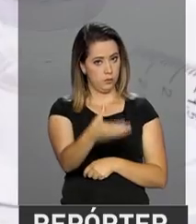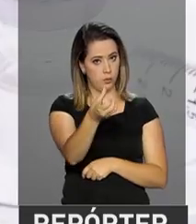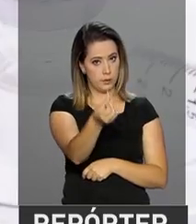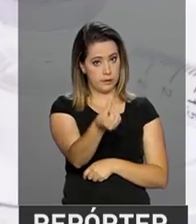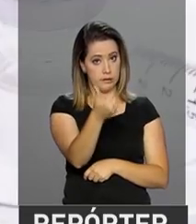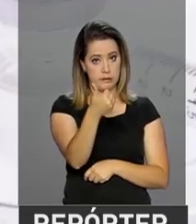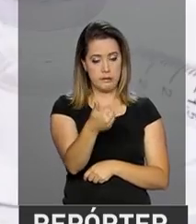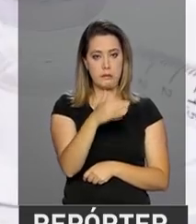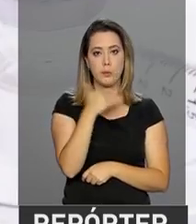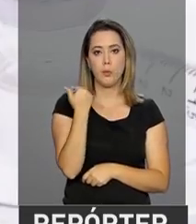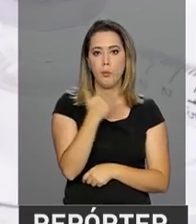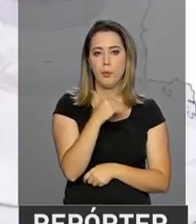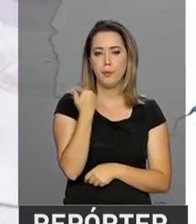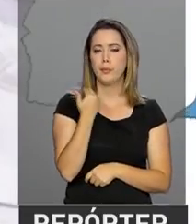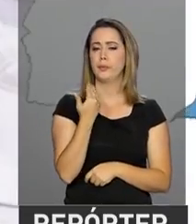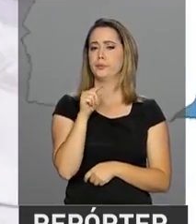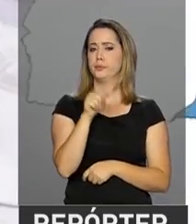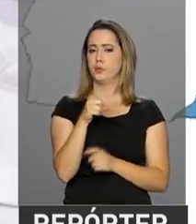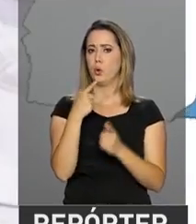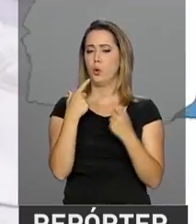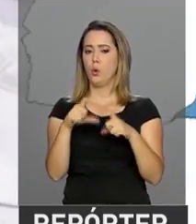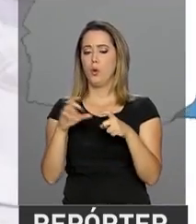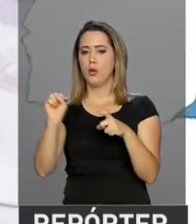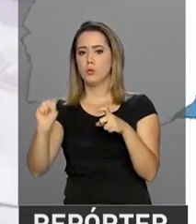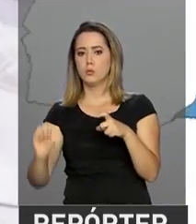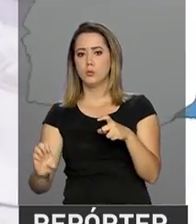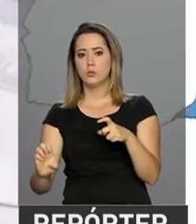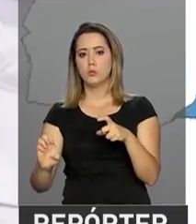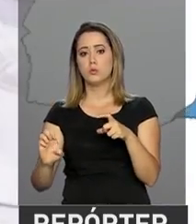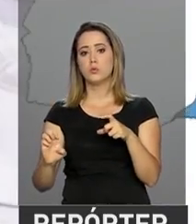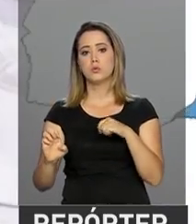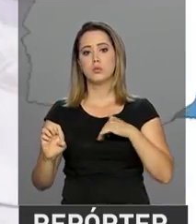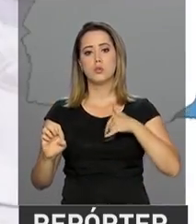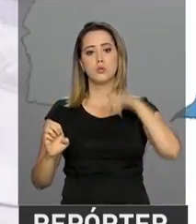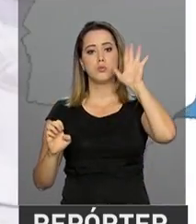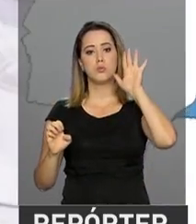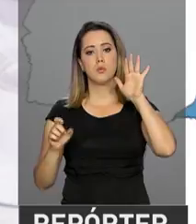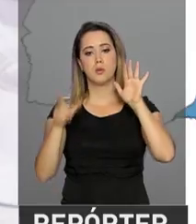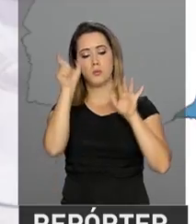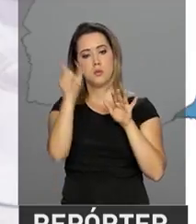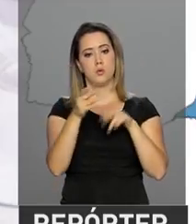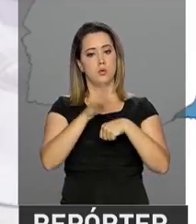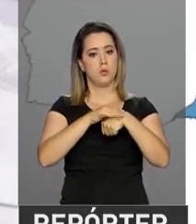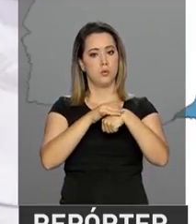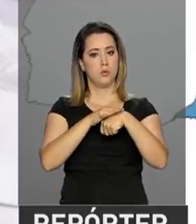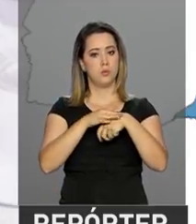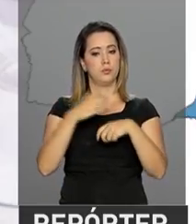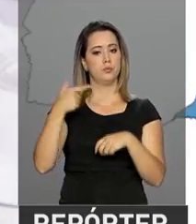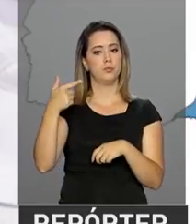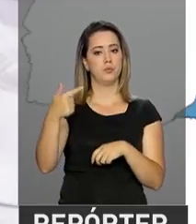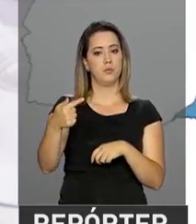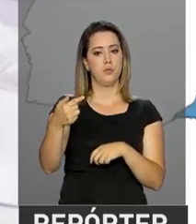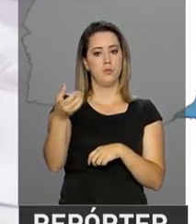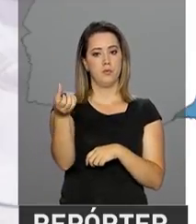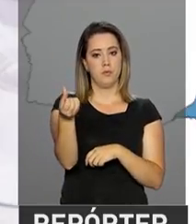mortes pela doença a região sudeste concentrou a maioria dos casos de febre amarela foram